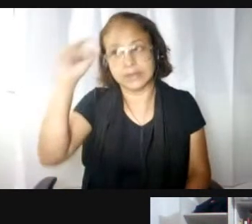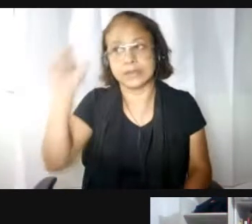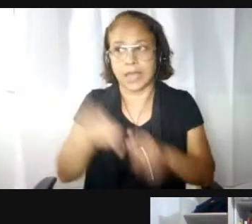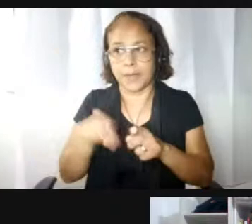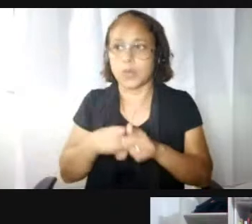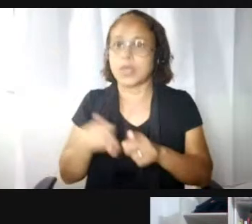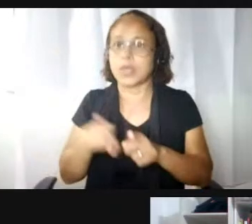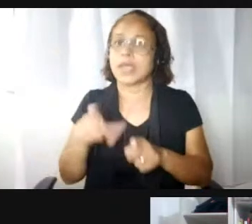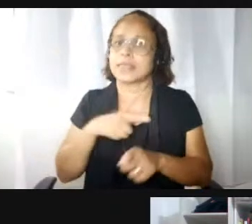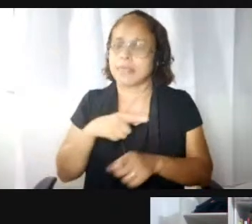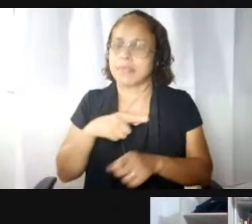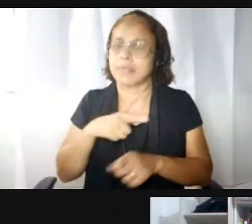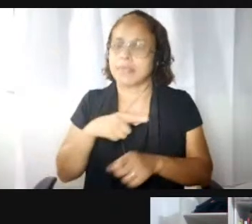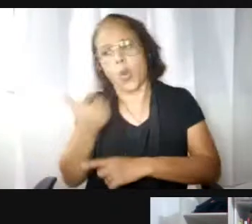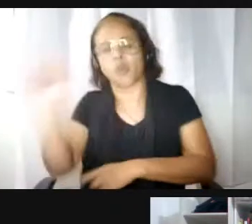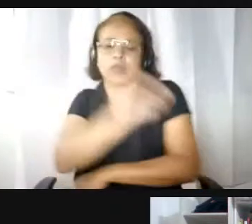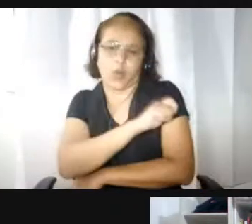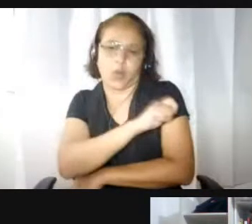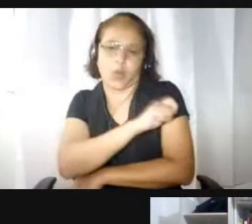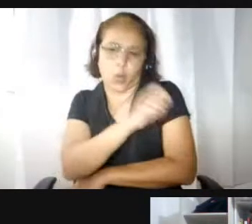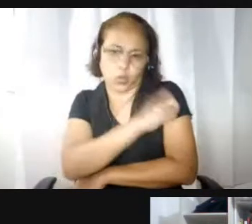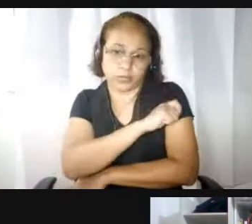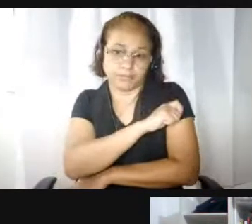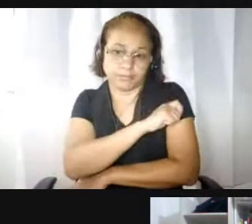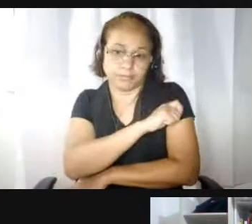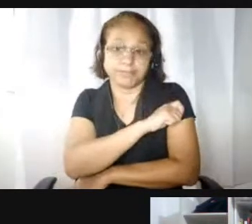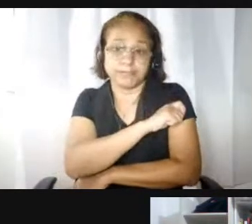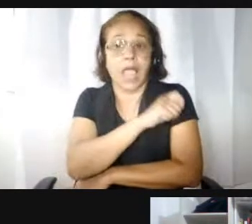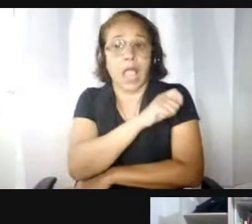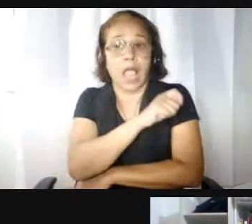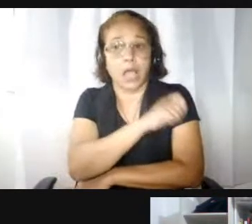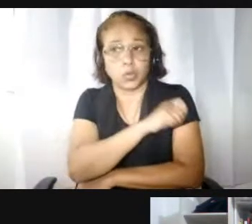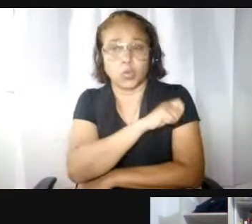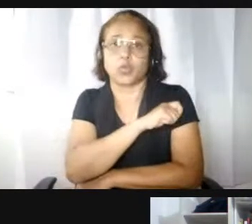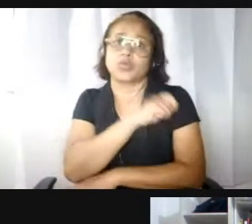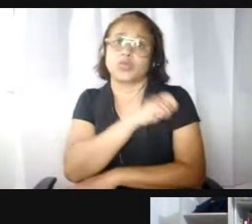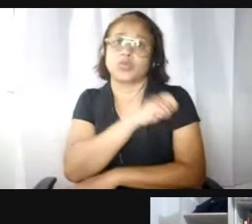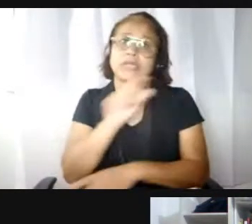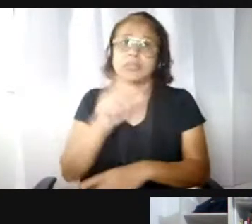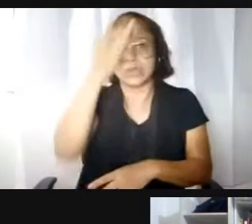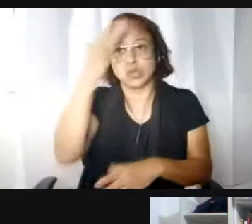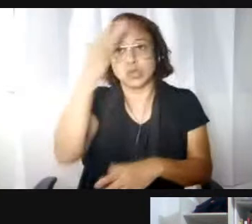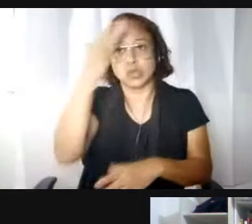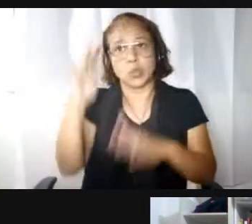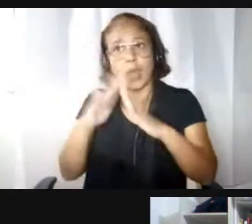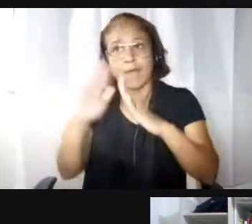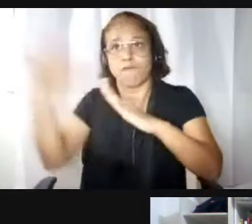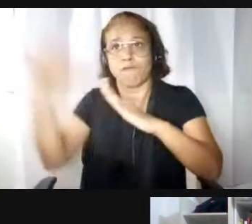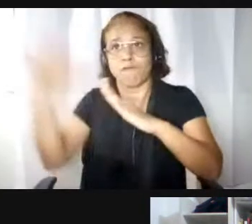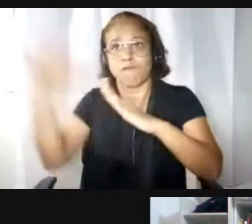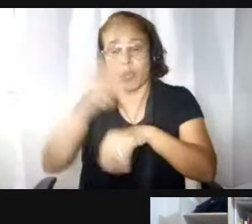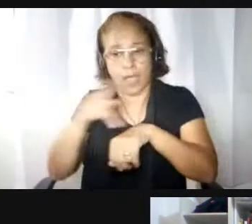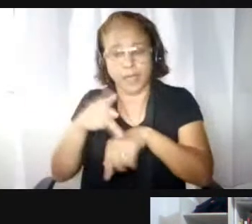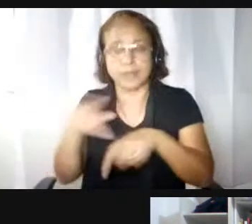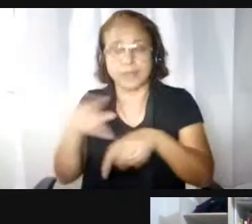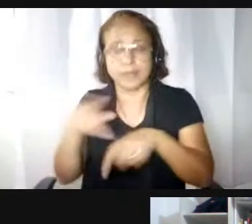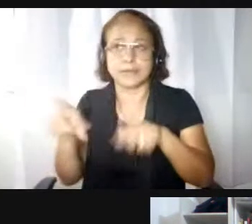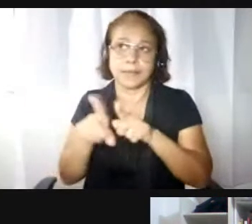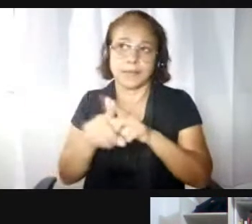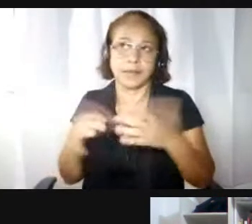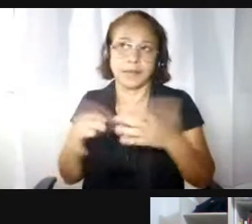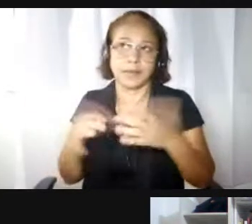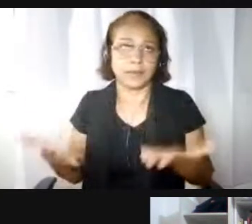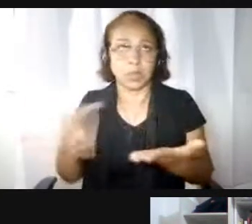Os registros mostram que eles recebiam alunos filhos de imigrantes, alunos brancos. Então, eu não lembro de nenhuma outra. Se eu lembrar, eu